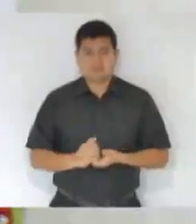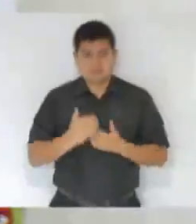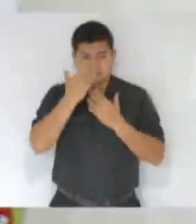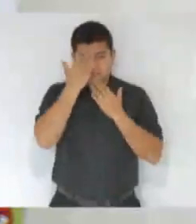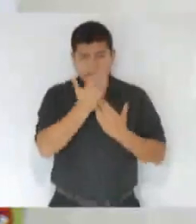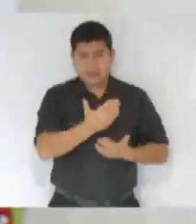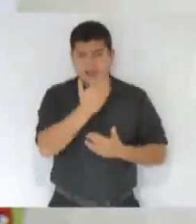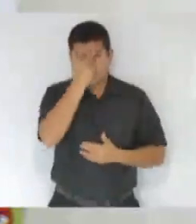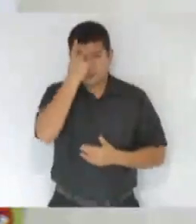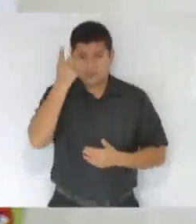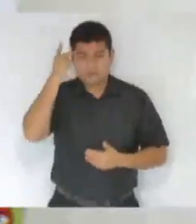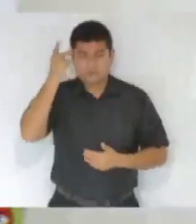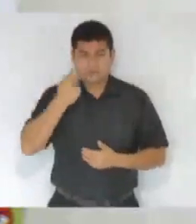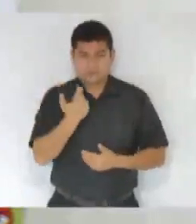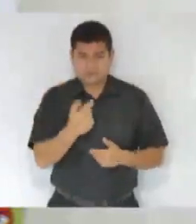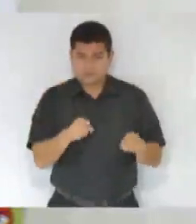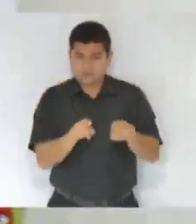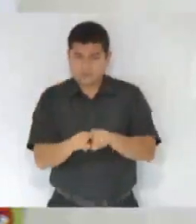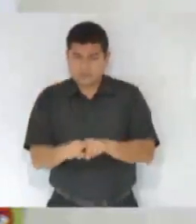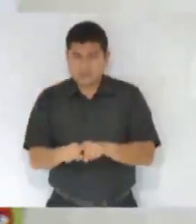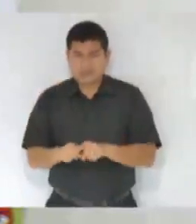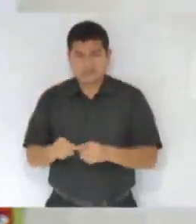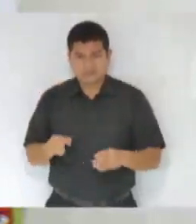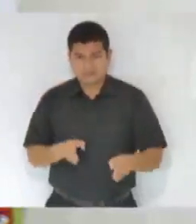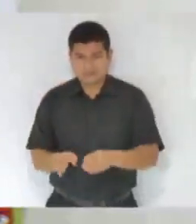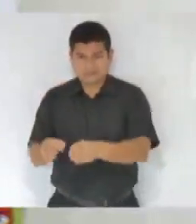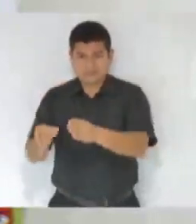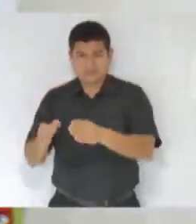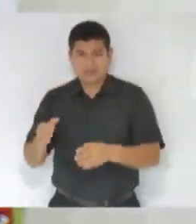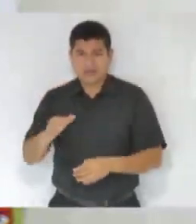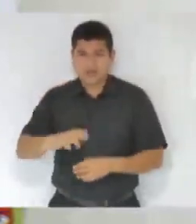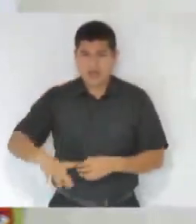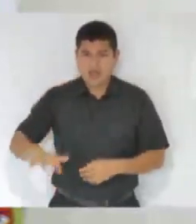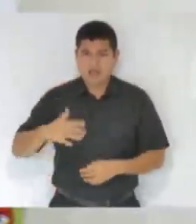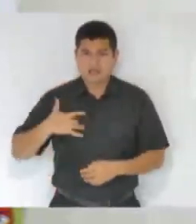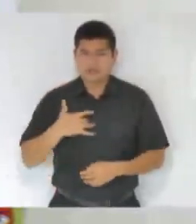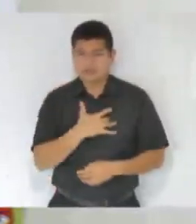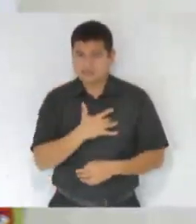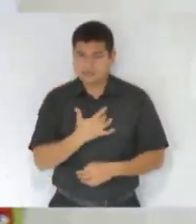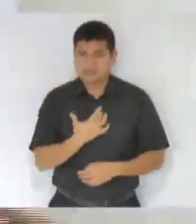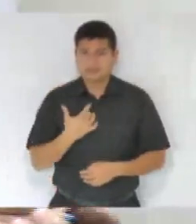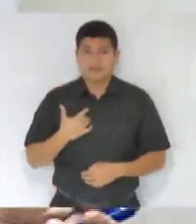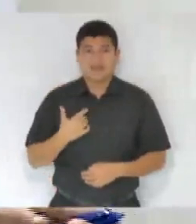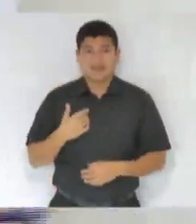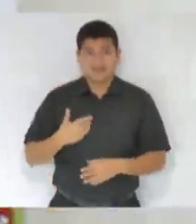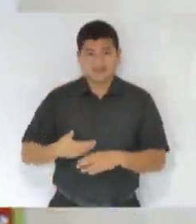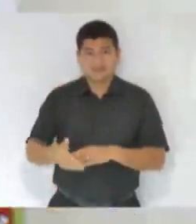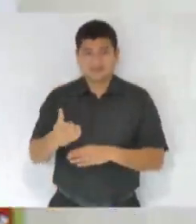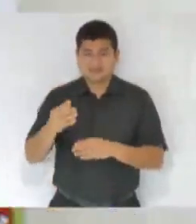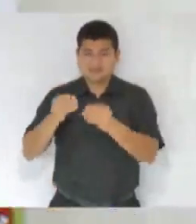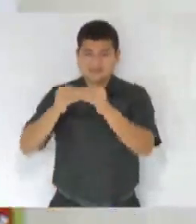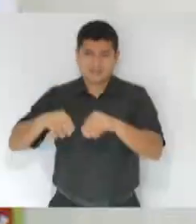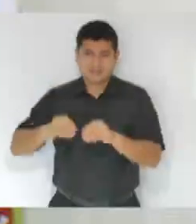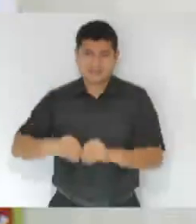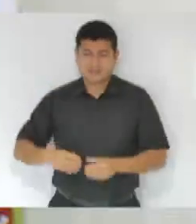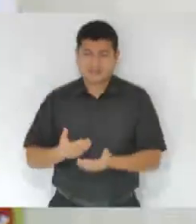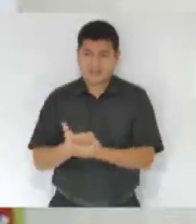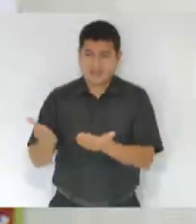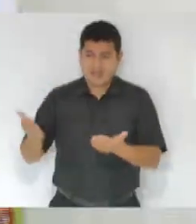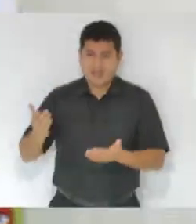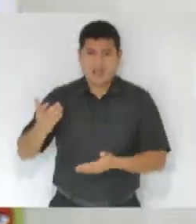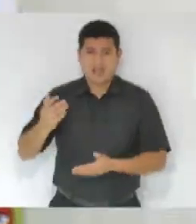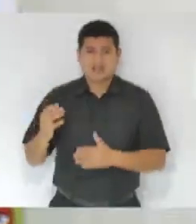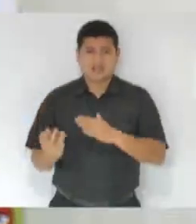na caminhada. Realmente é um impacto que vai ocorrer diretamente sobre os prestadores de serviços, porque